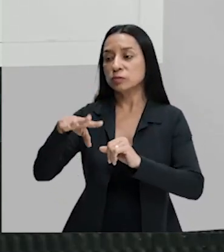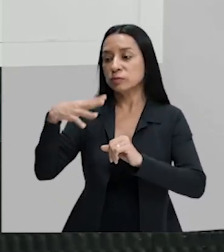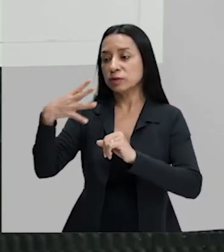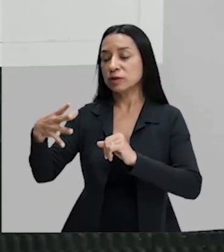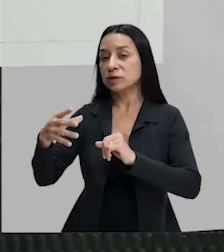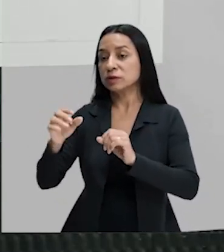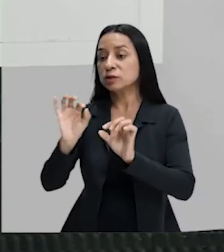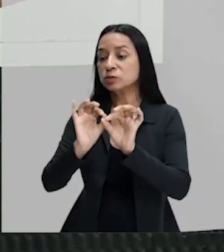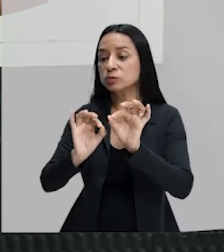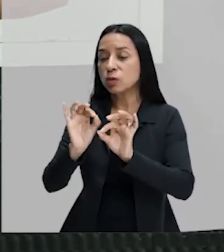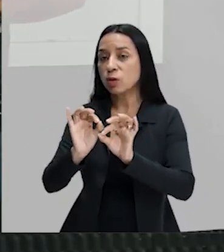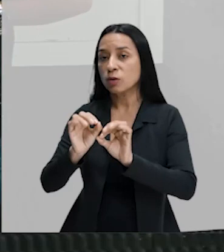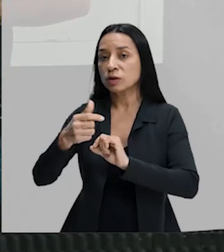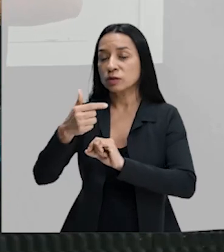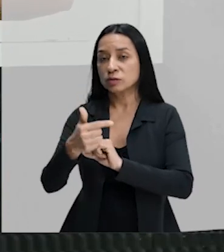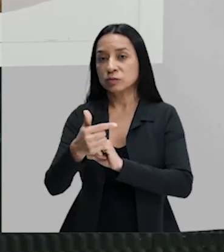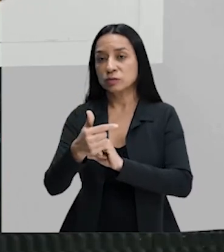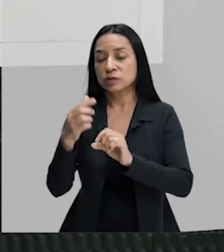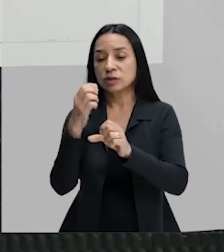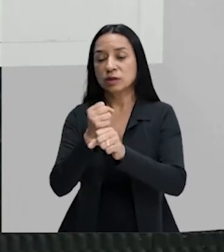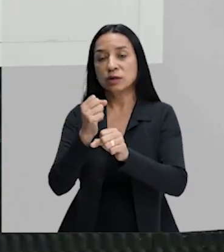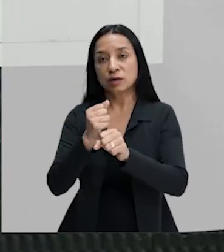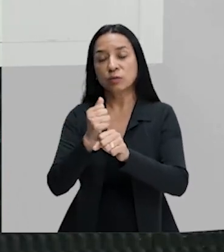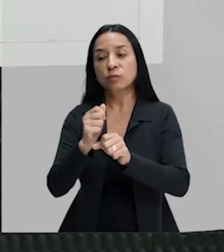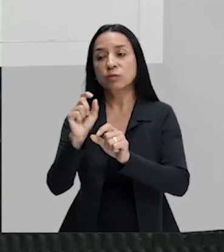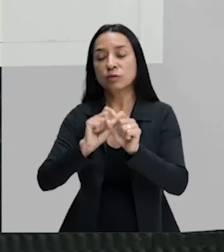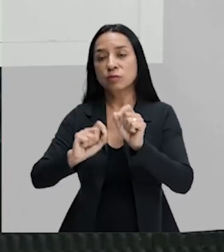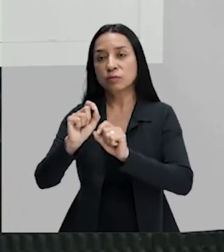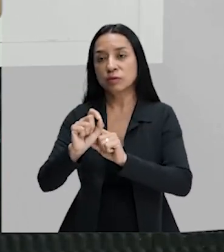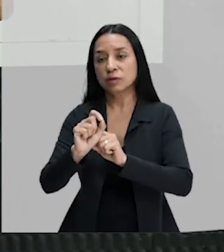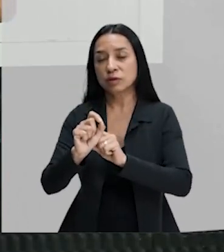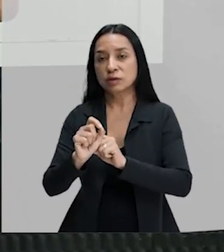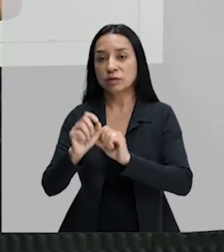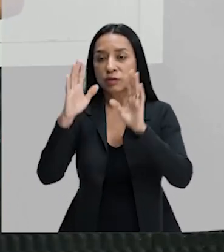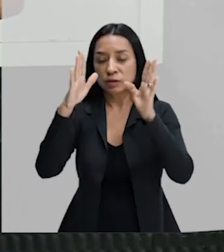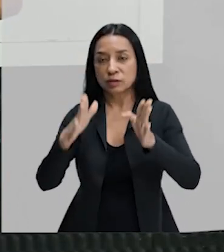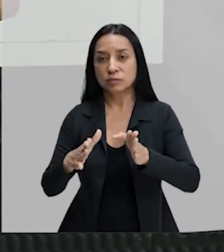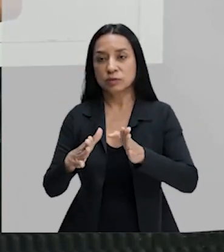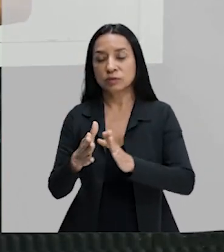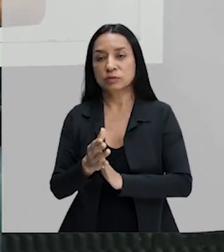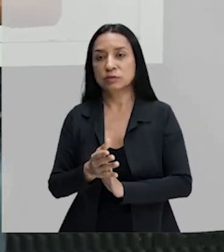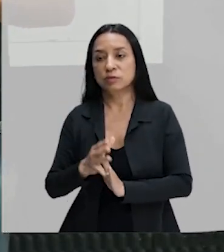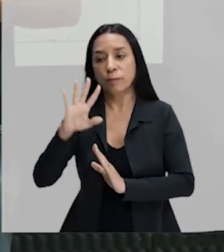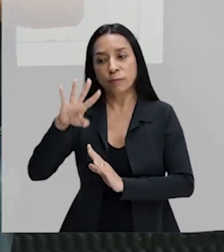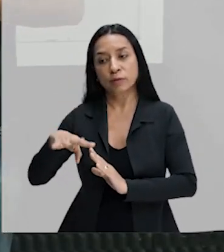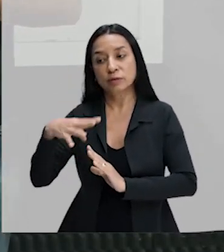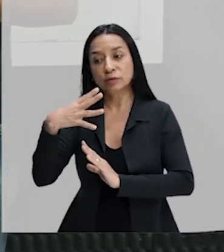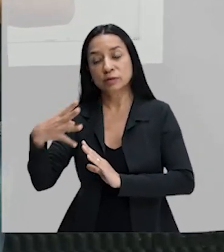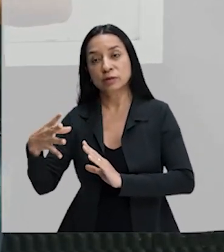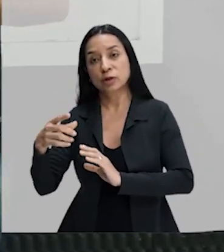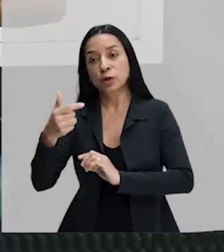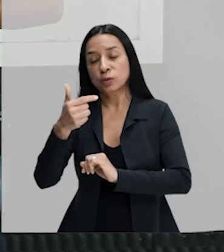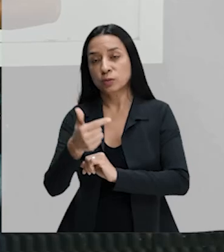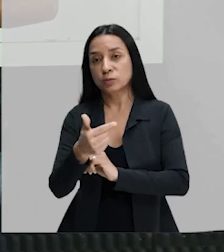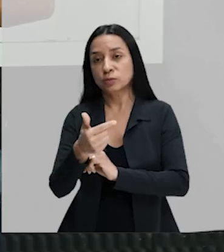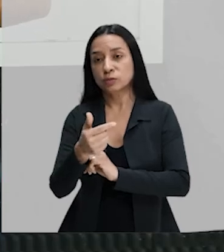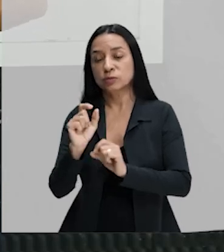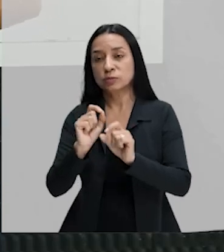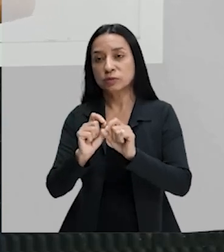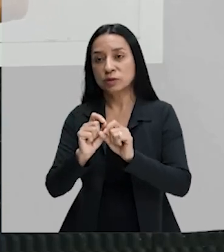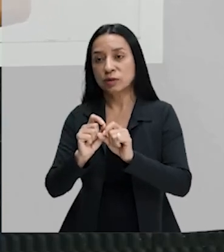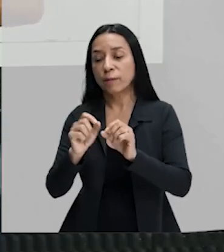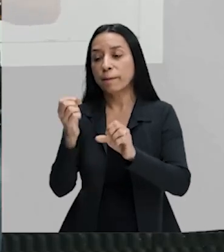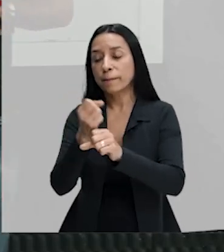aí você calcula esse determinante. Matriz de ordem 2 você já sabe, né? Produto dos elementos da diagonal